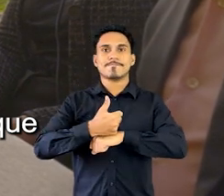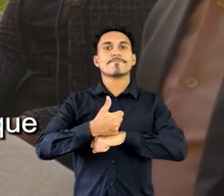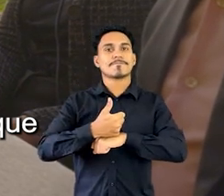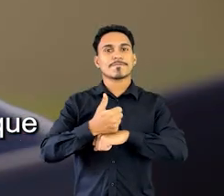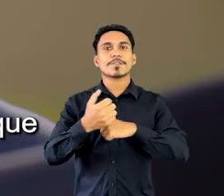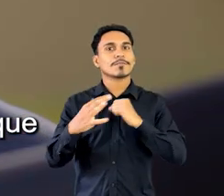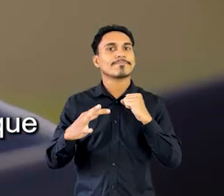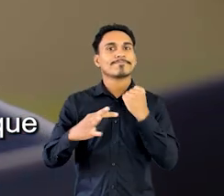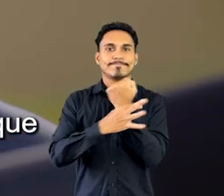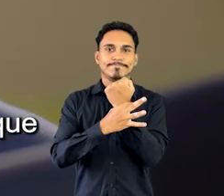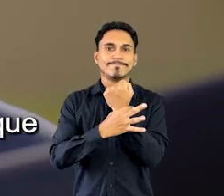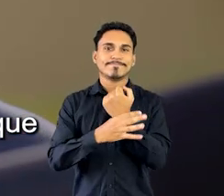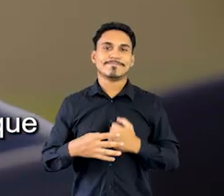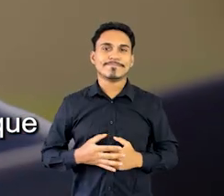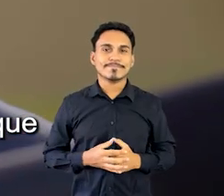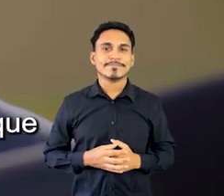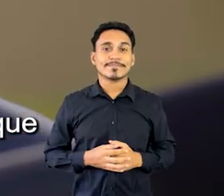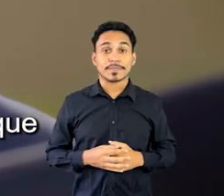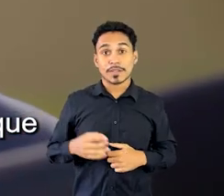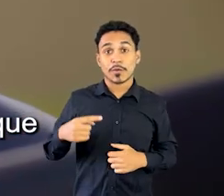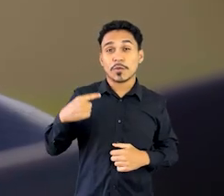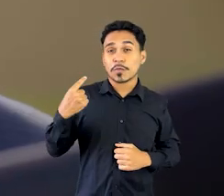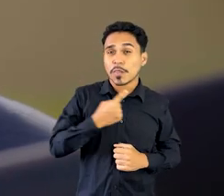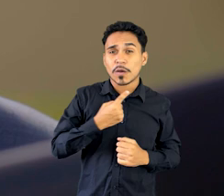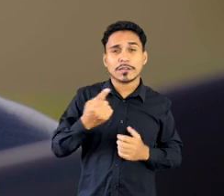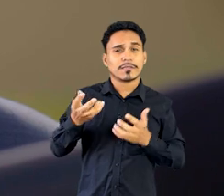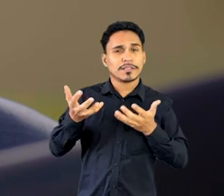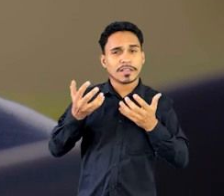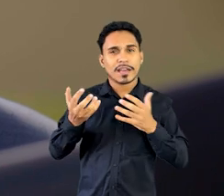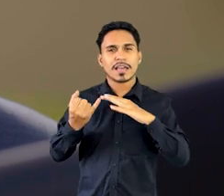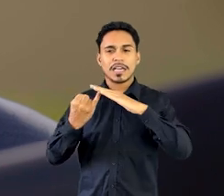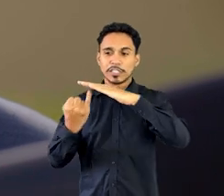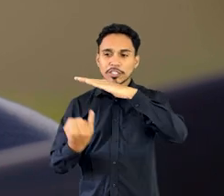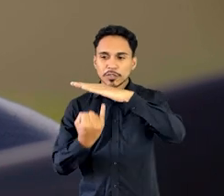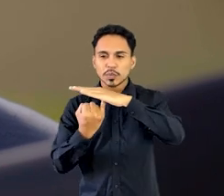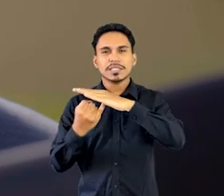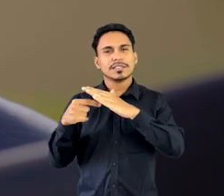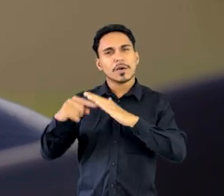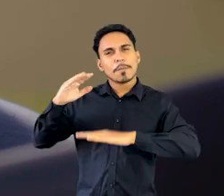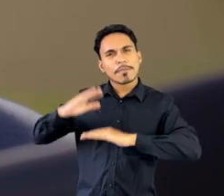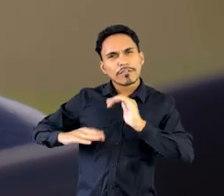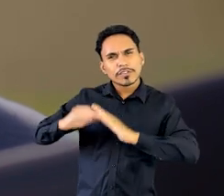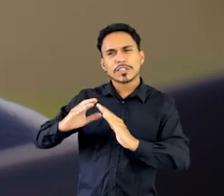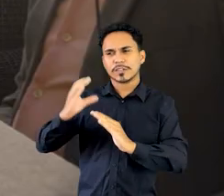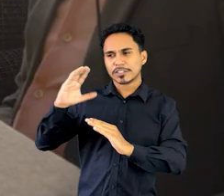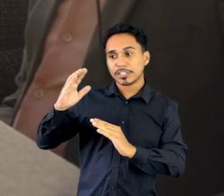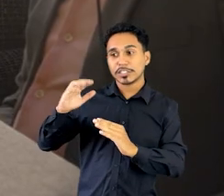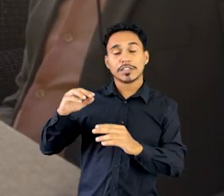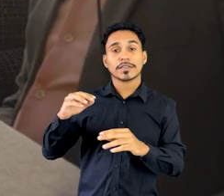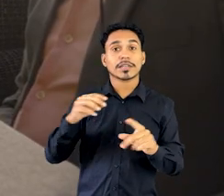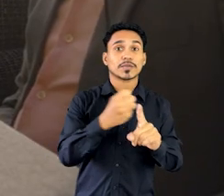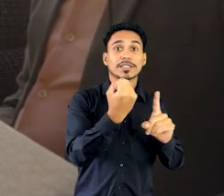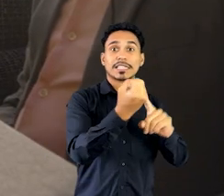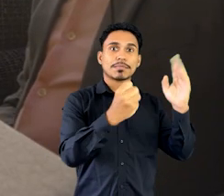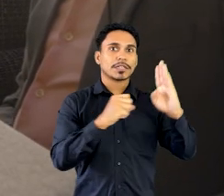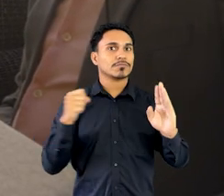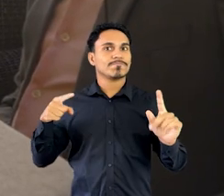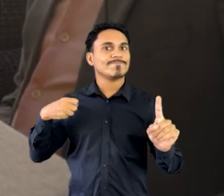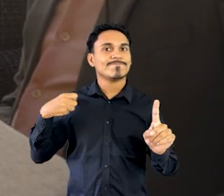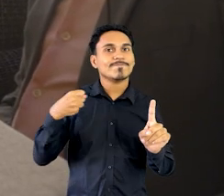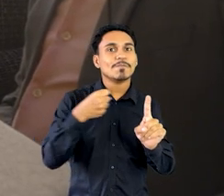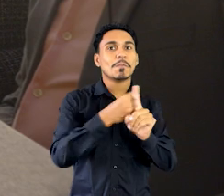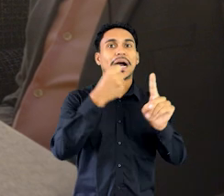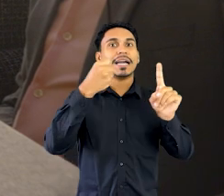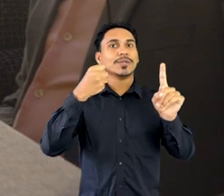que as nossas instituições a educação é profissional científica tecnológica cause um impacto pra sociedade brasileira